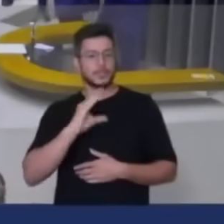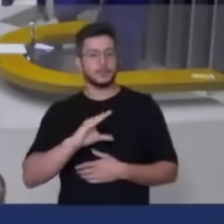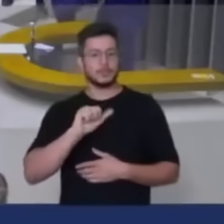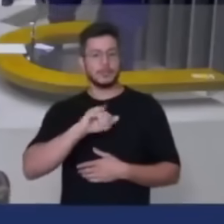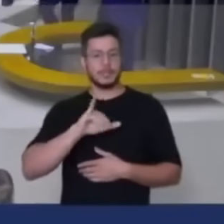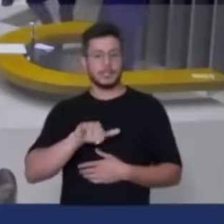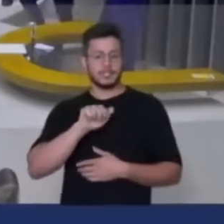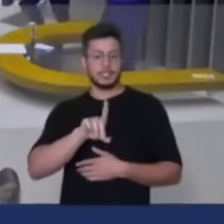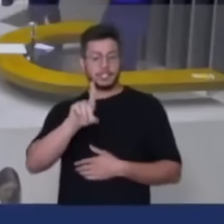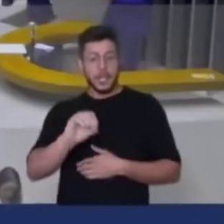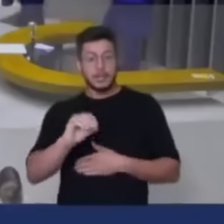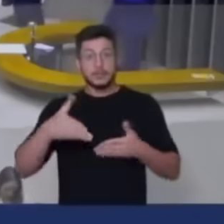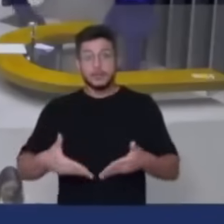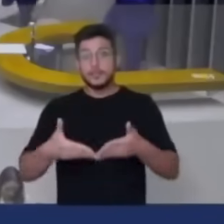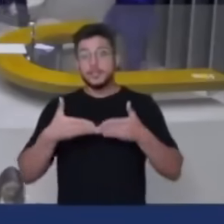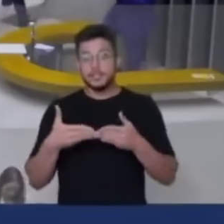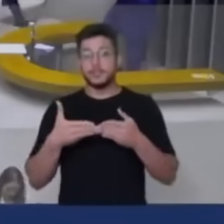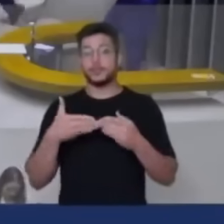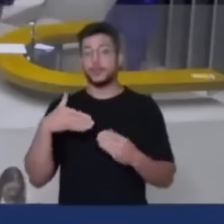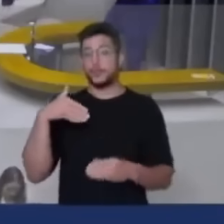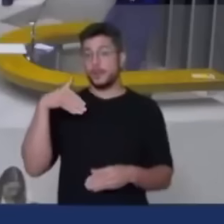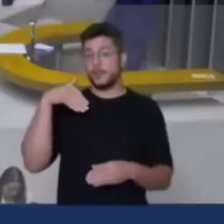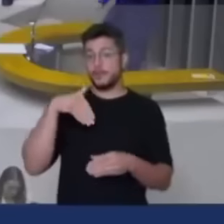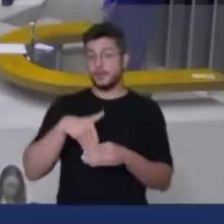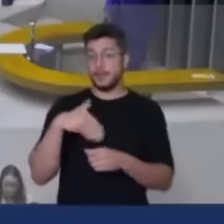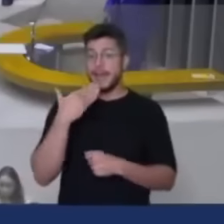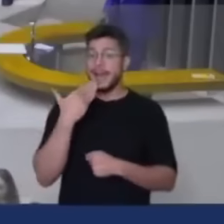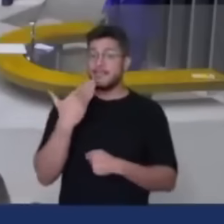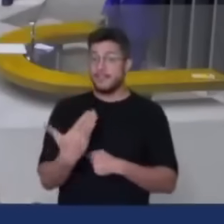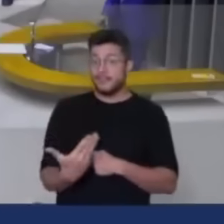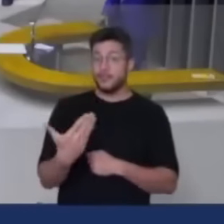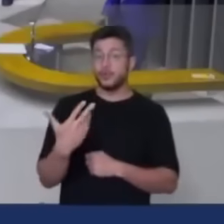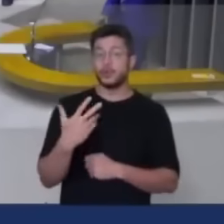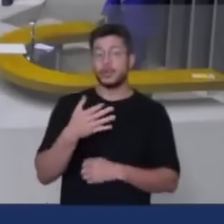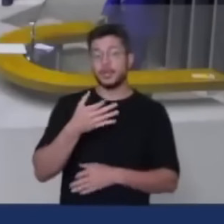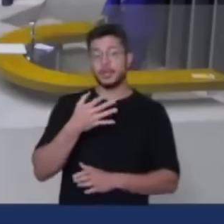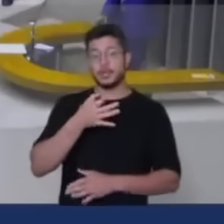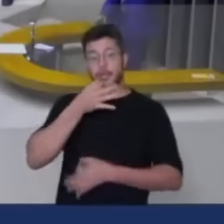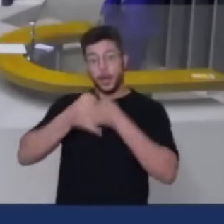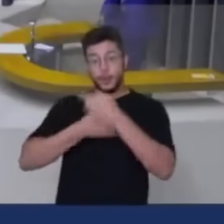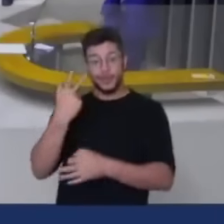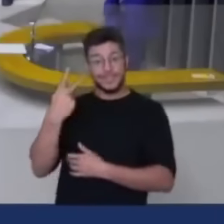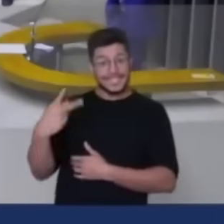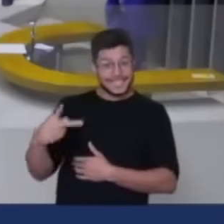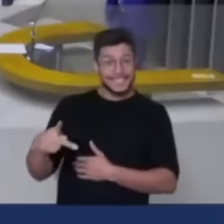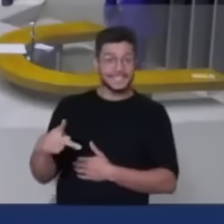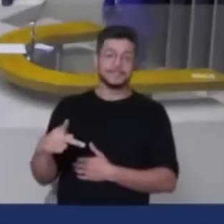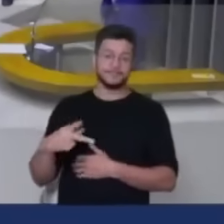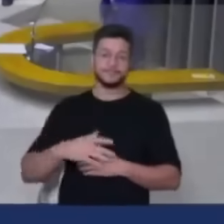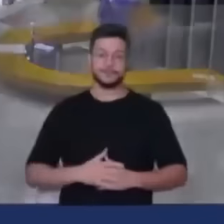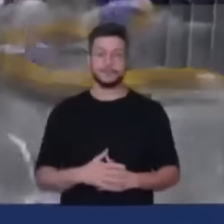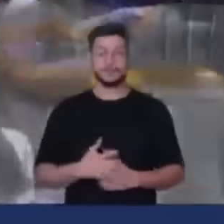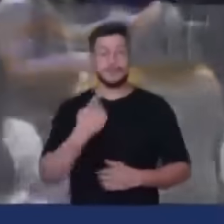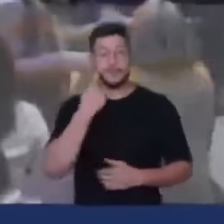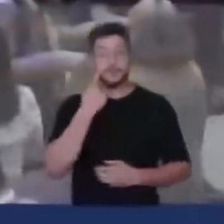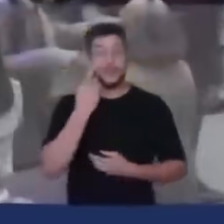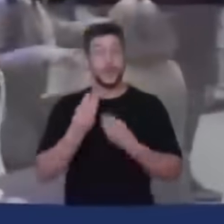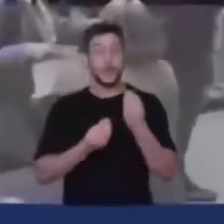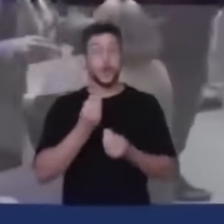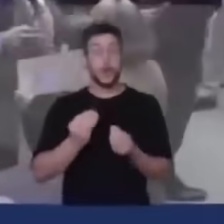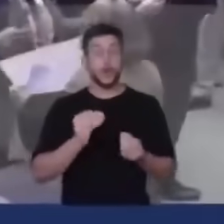né, para votar de maneira separada as emendas do Senado que o relator não aceitou. Então a gente vai acompanhar o prosseguimento da votação desse projeto de